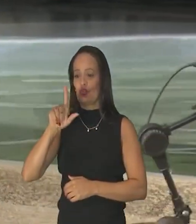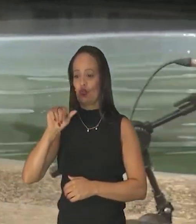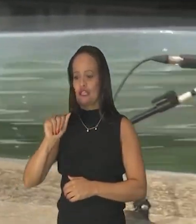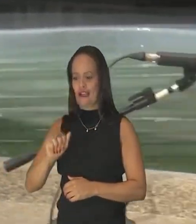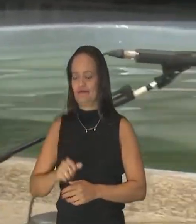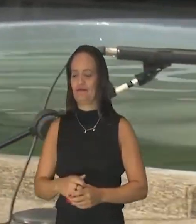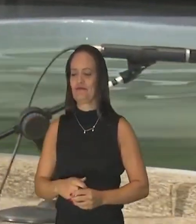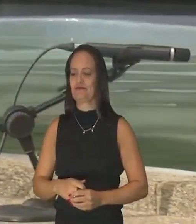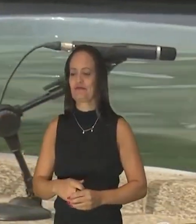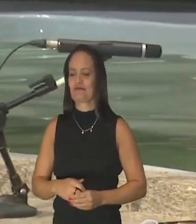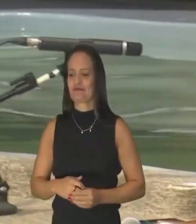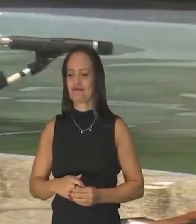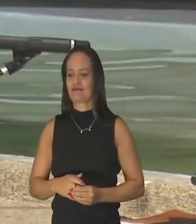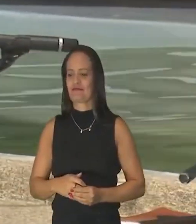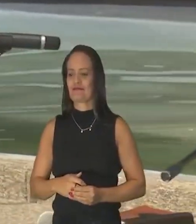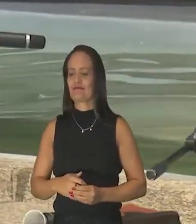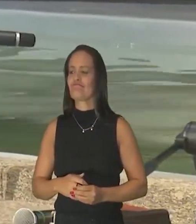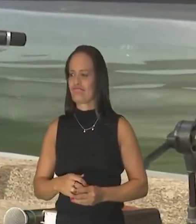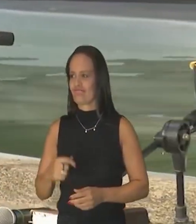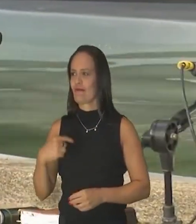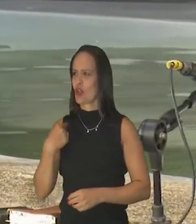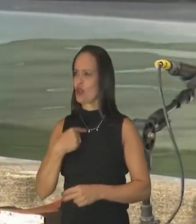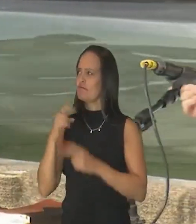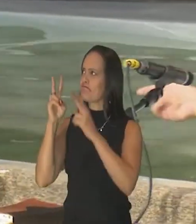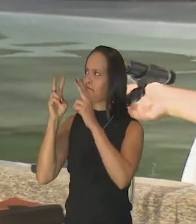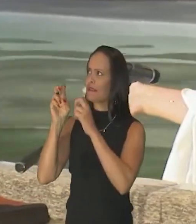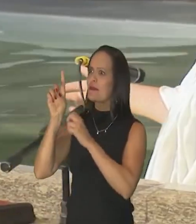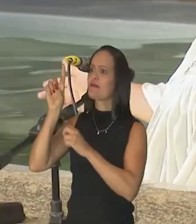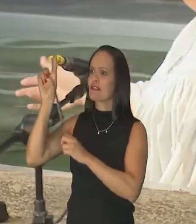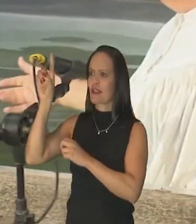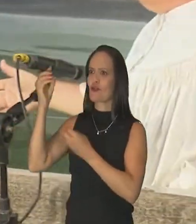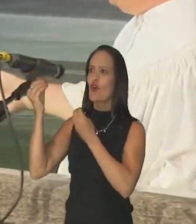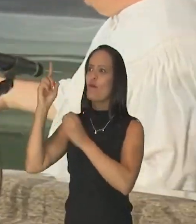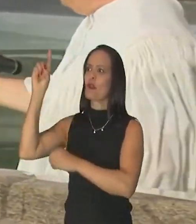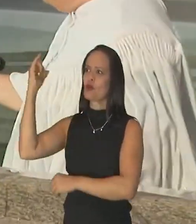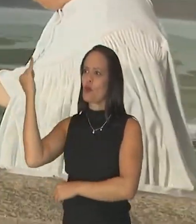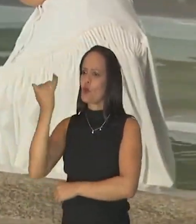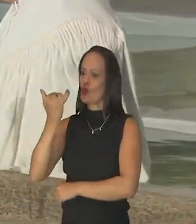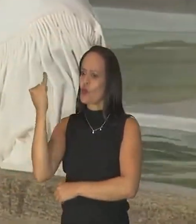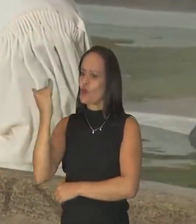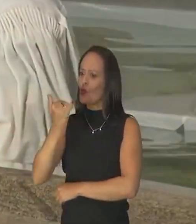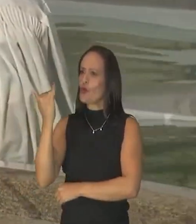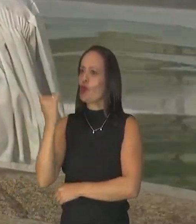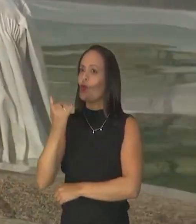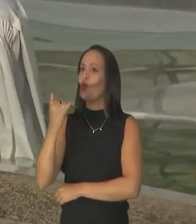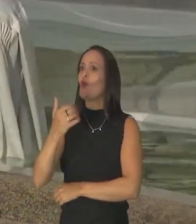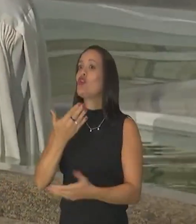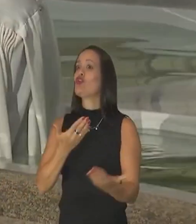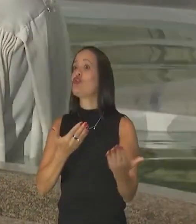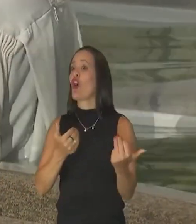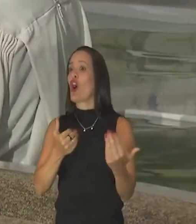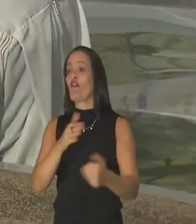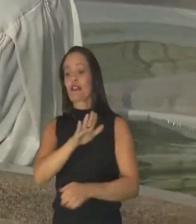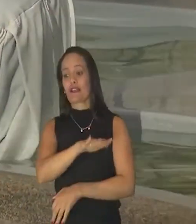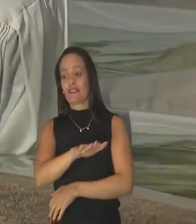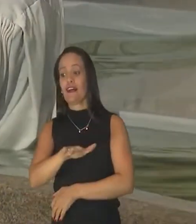e como nós percebemos como que Deus está falando aos nossos jovens, aos nossos adolescentes, às nossas crianças.